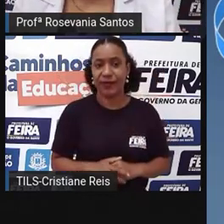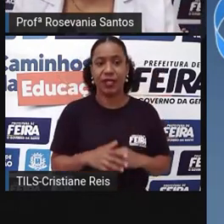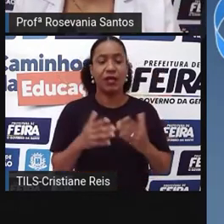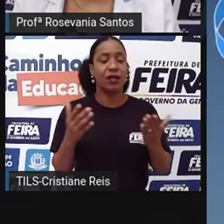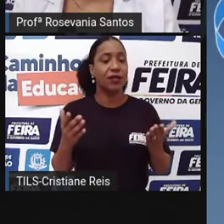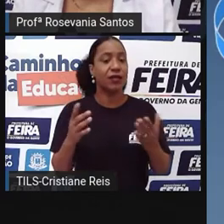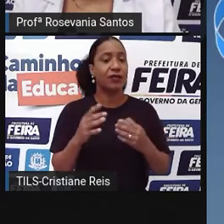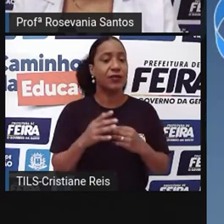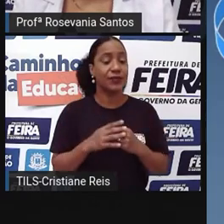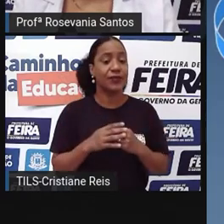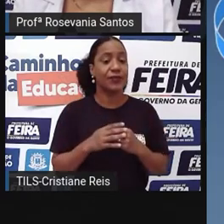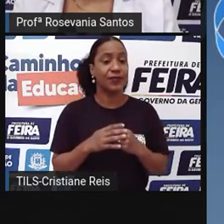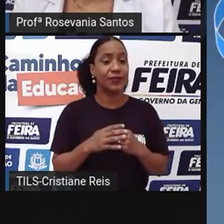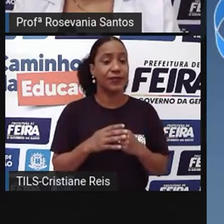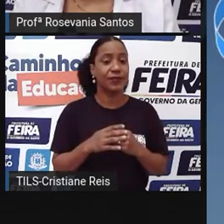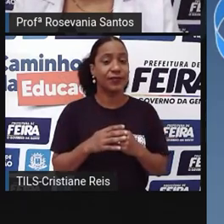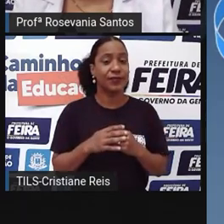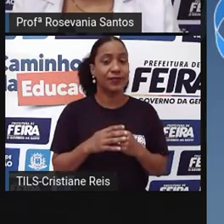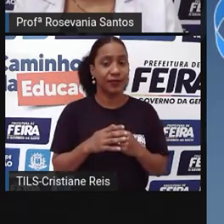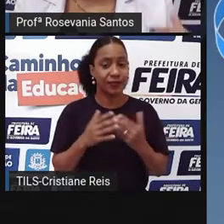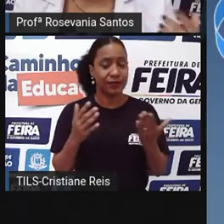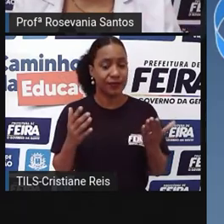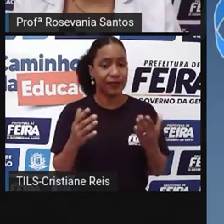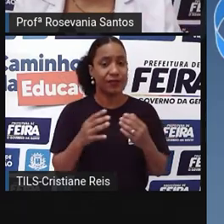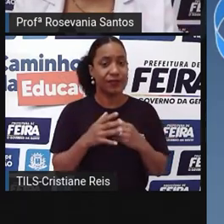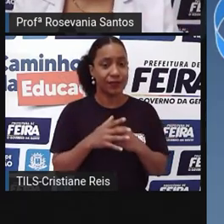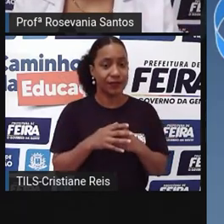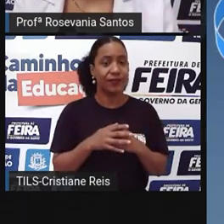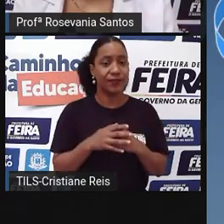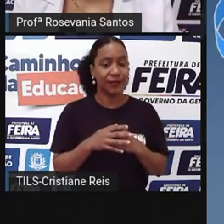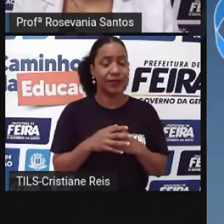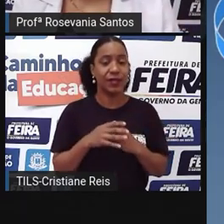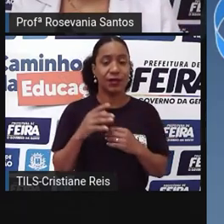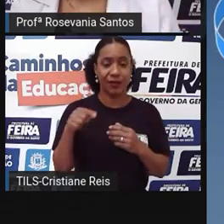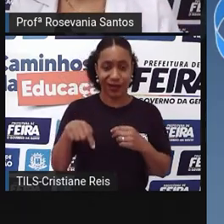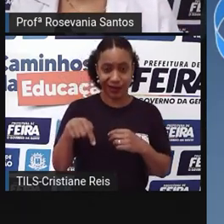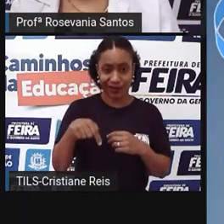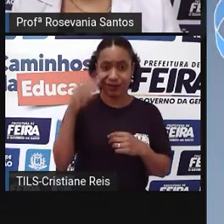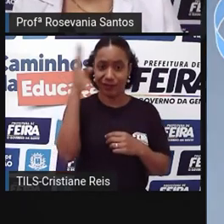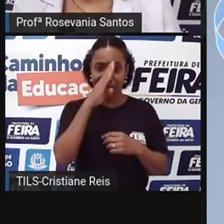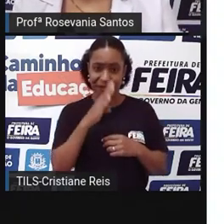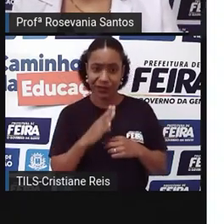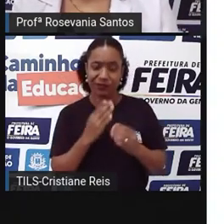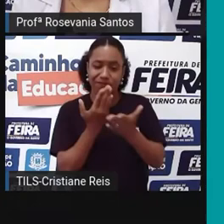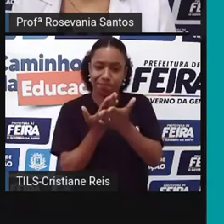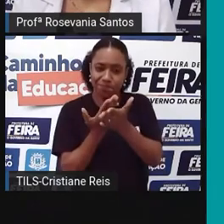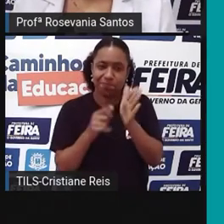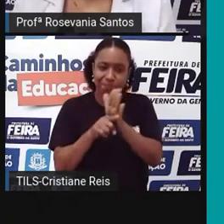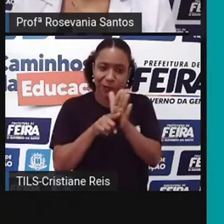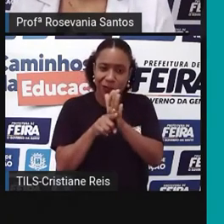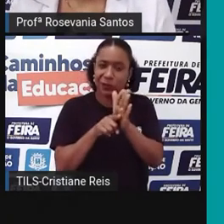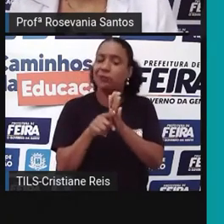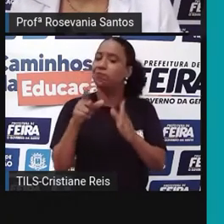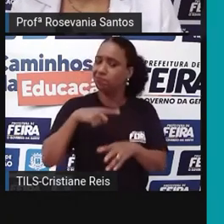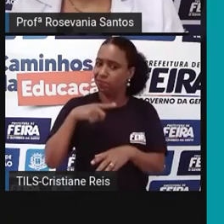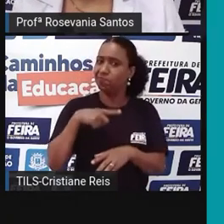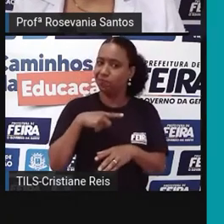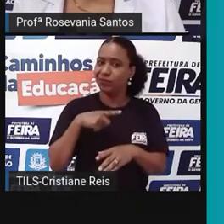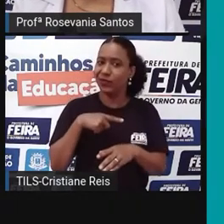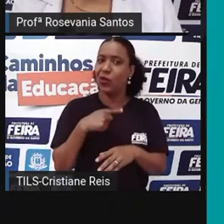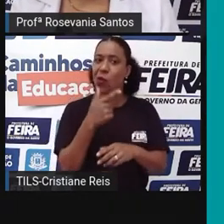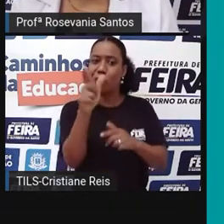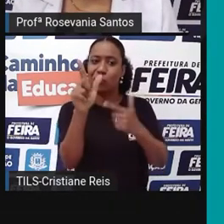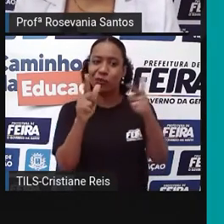a gente, né, não deixa, por dizer assim, a desejar país nenhum, né, nesse campo.